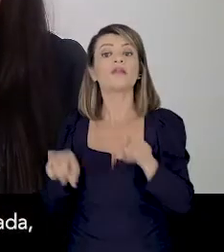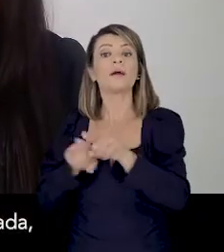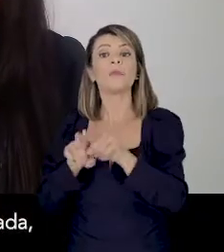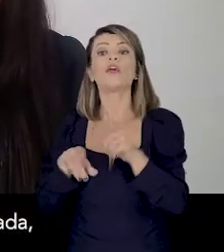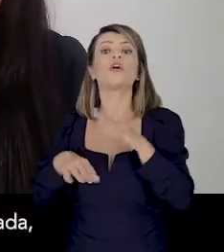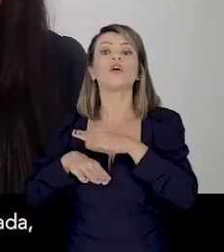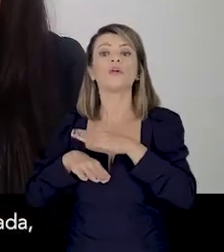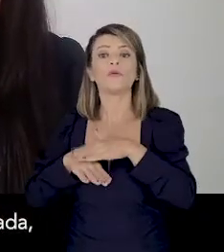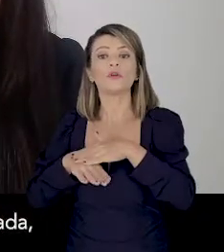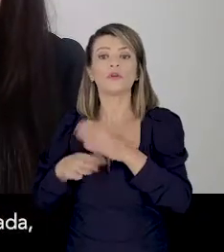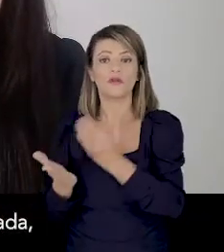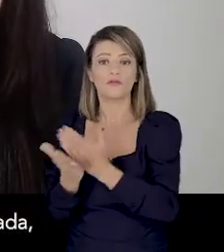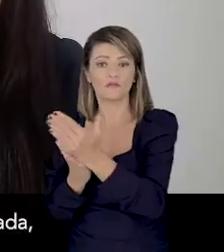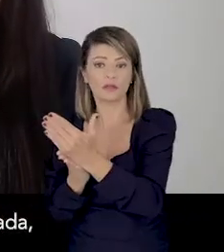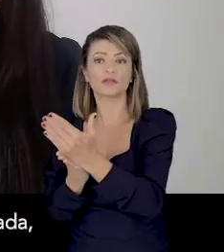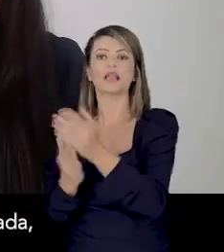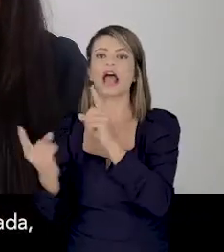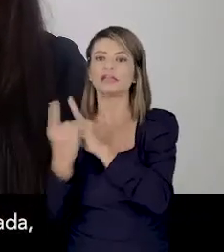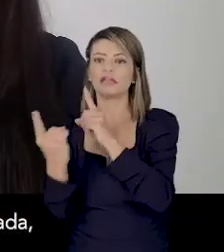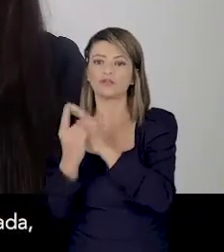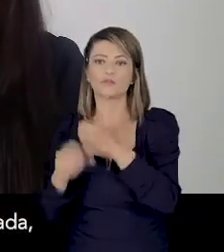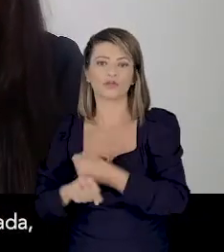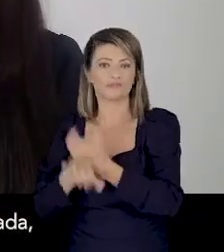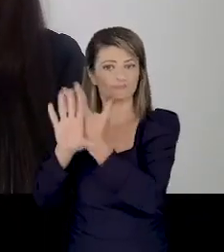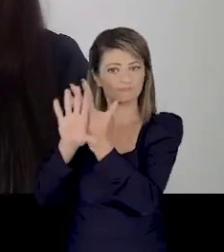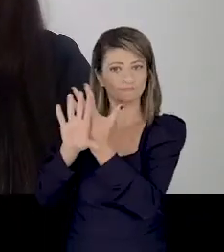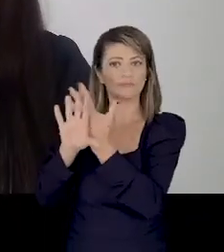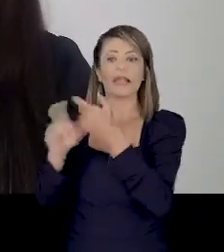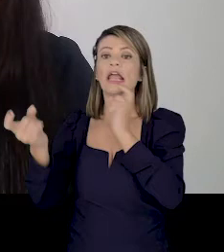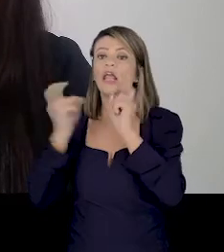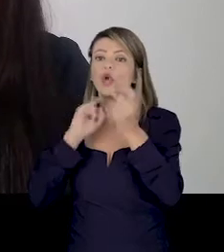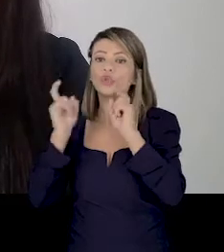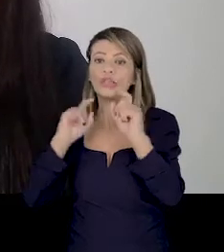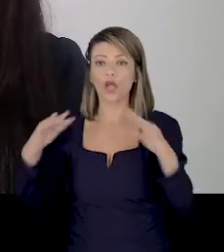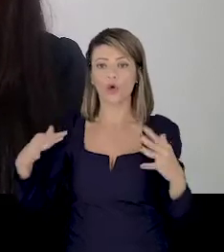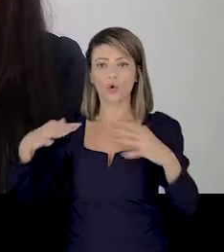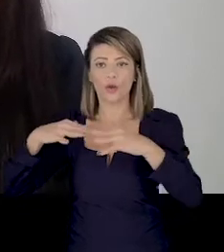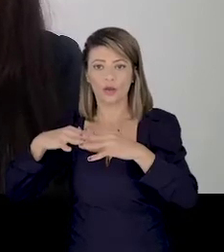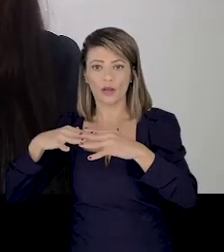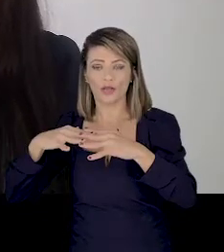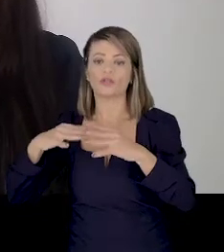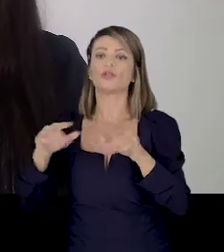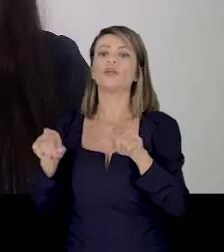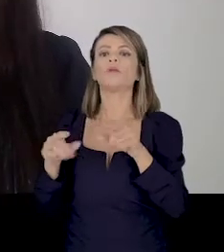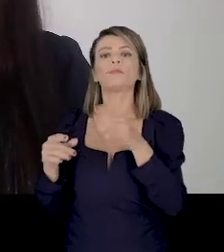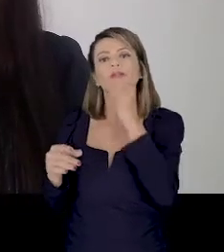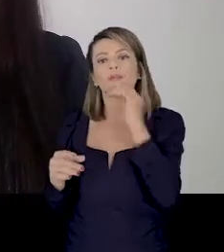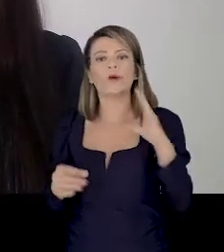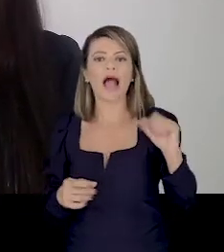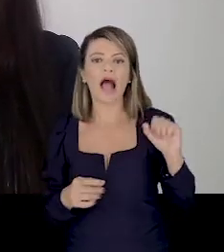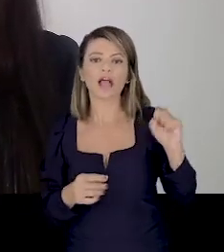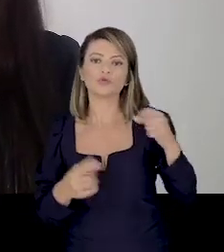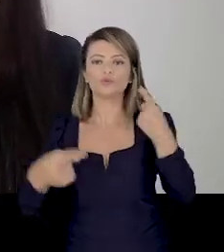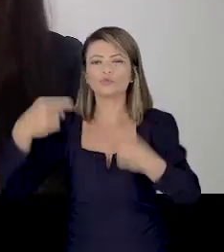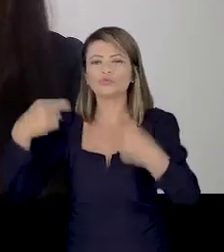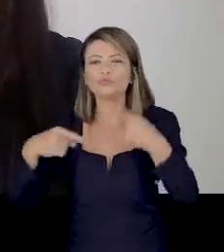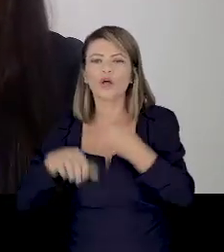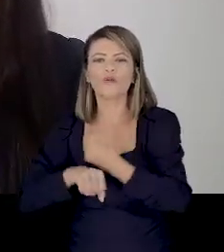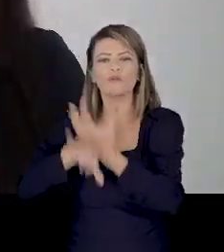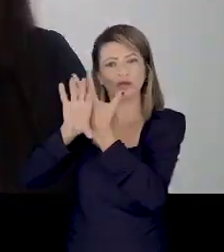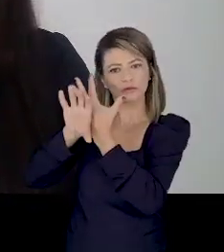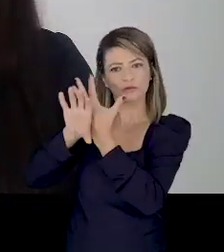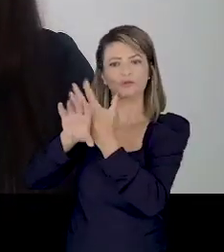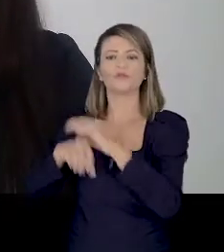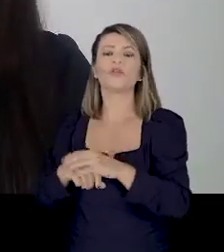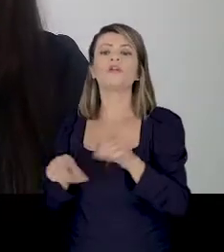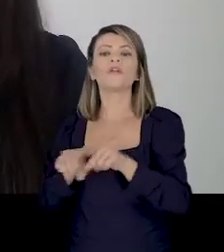a realizar atendimentos por videochamada, reuniões de rede para discussão de caso por